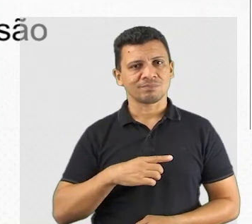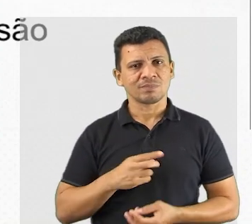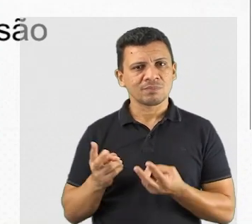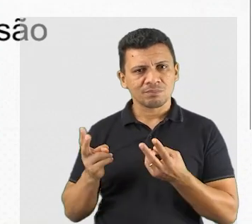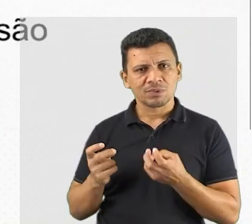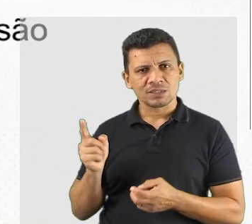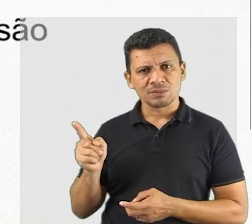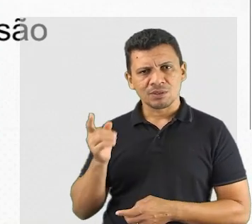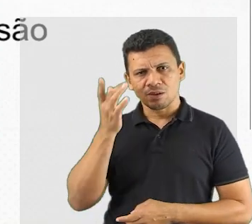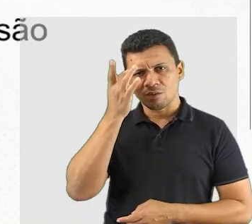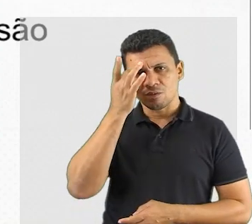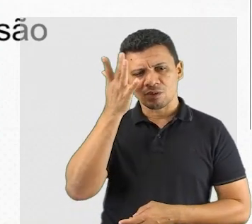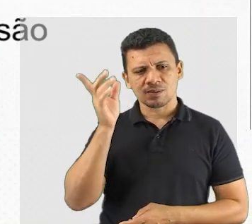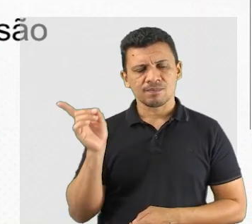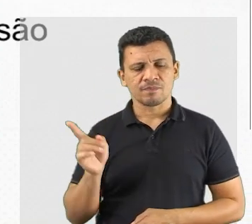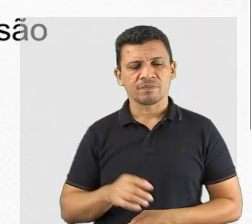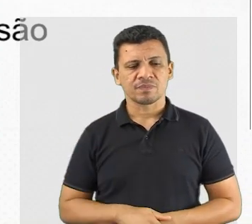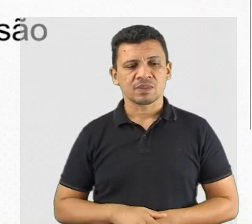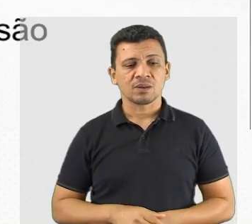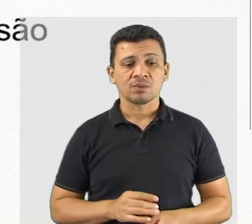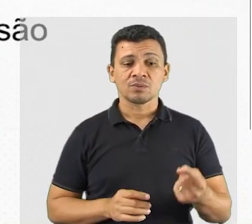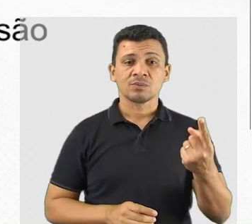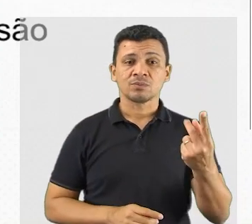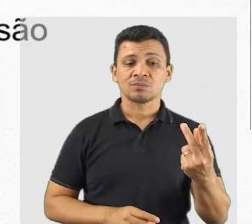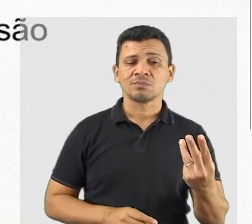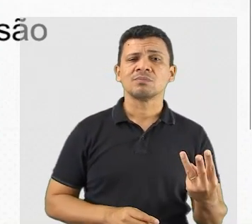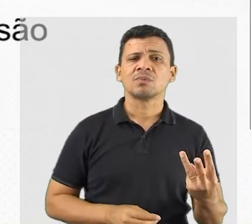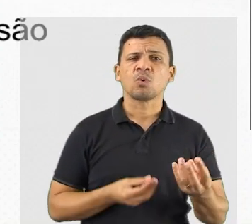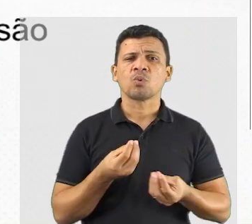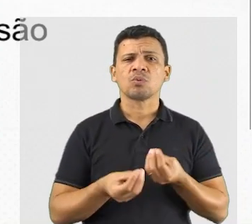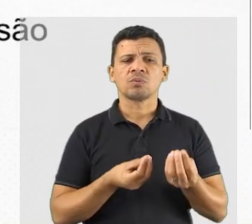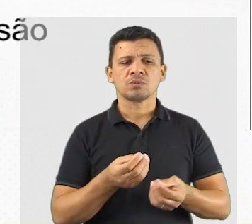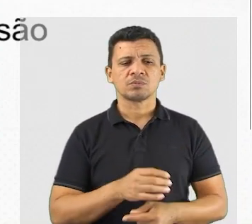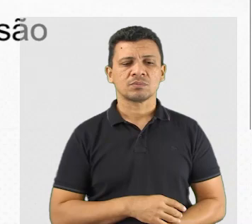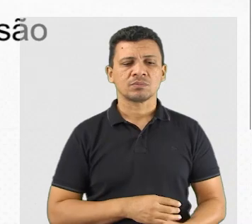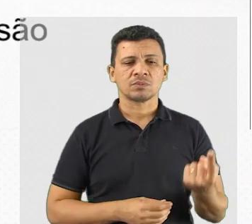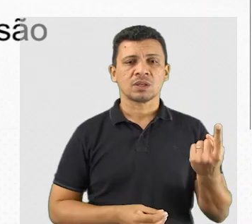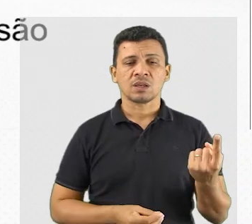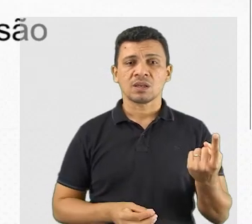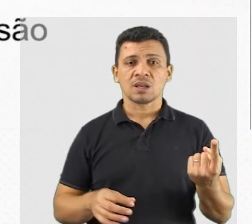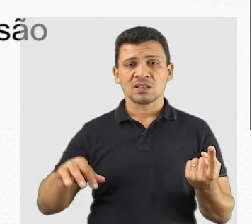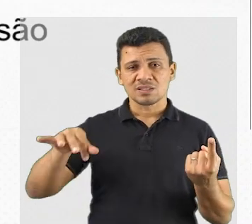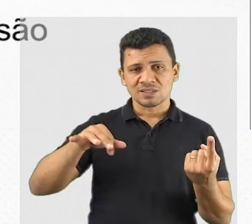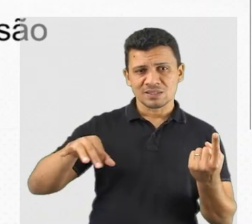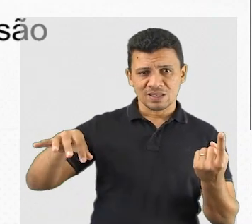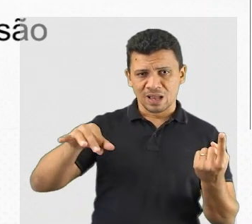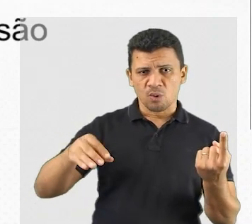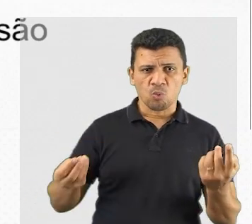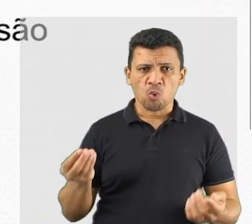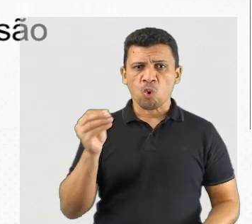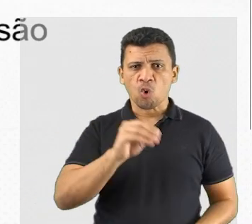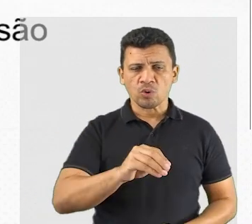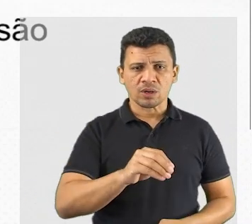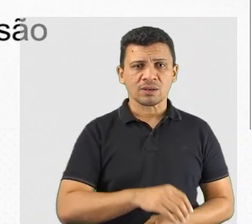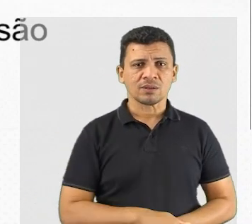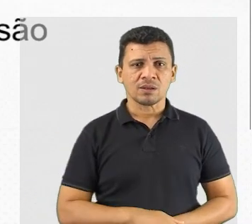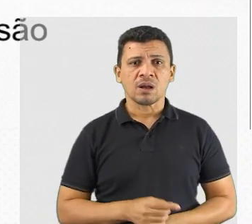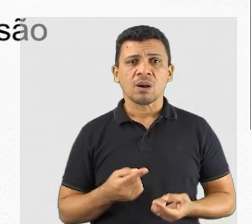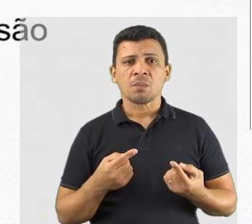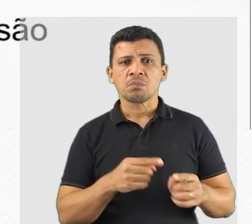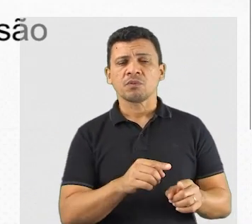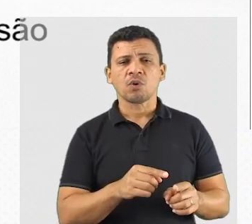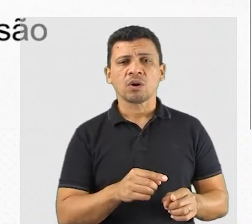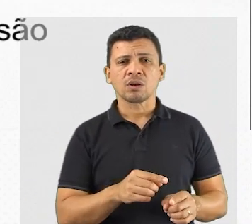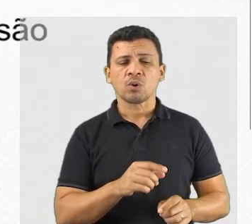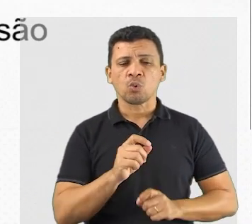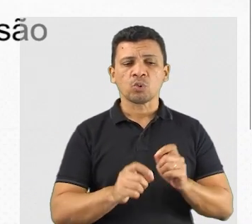fácil? Mas vamos julgar os itens. Primeiro item. A adição de sal, turma, provoca um aumento da temperatura